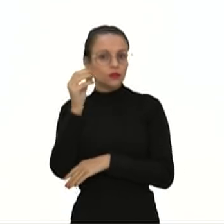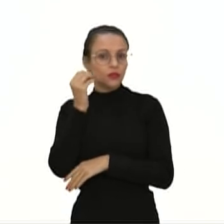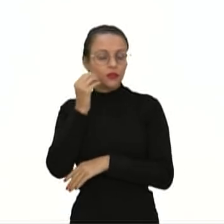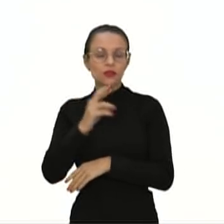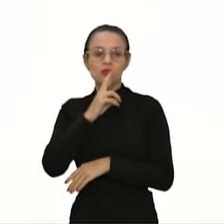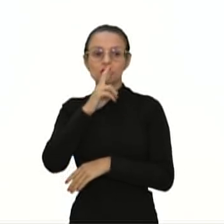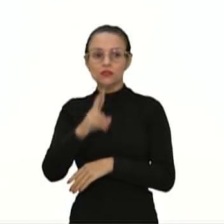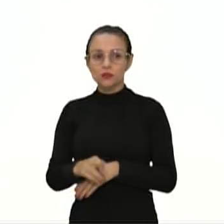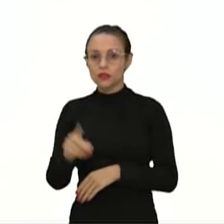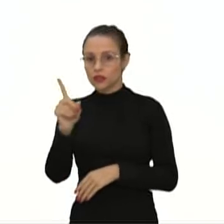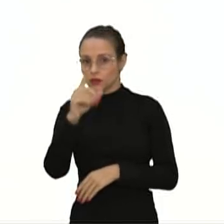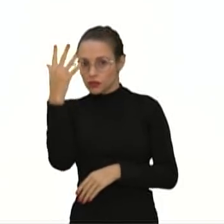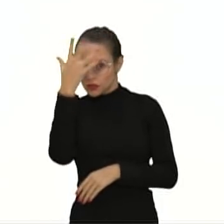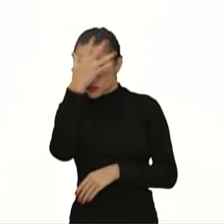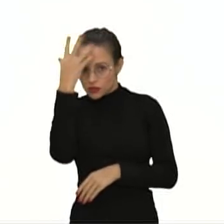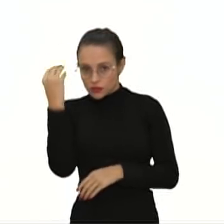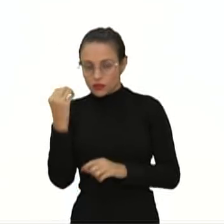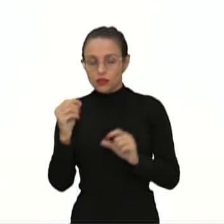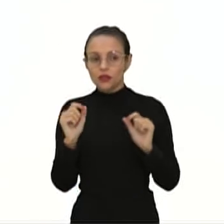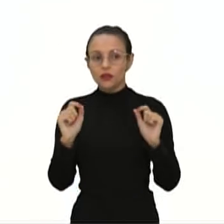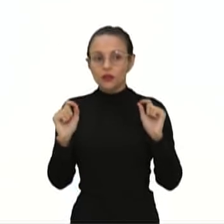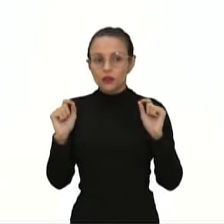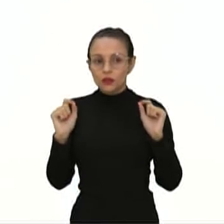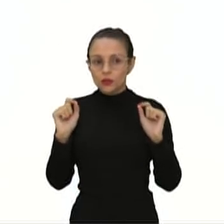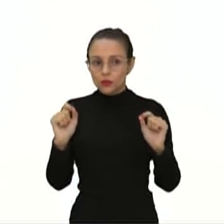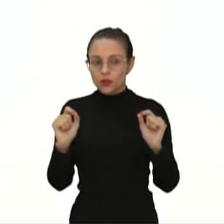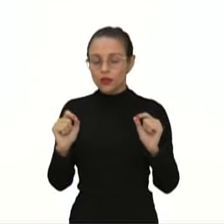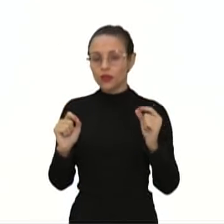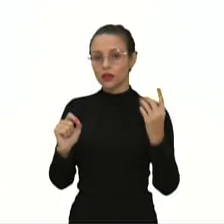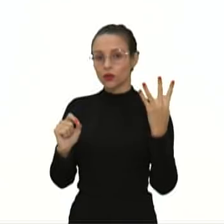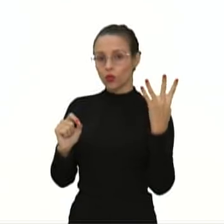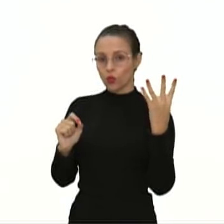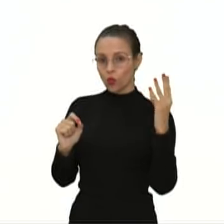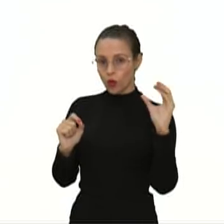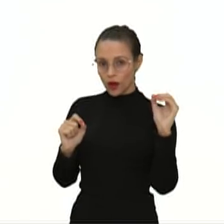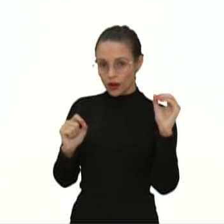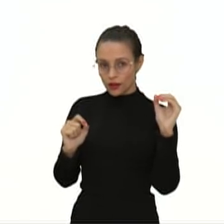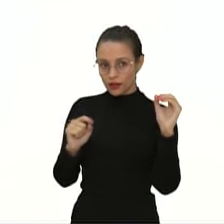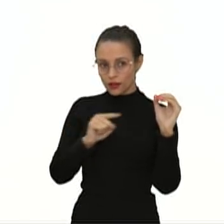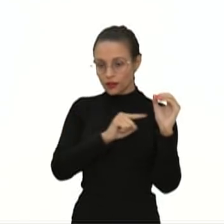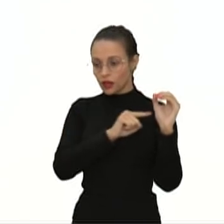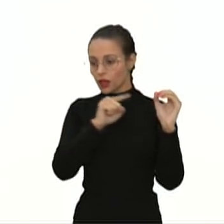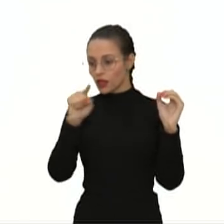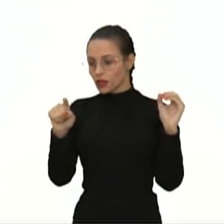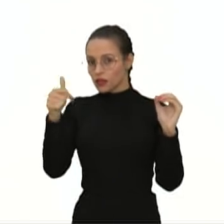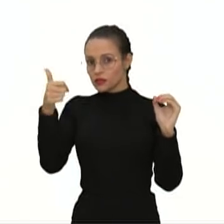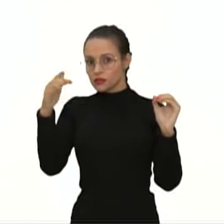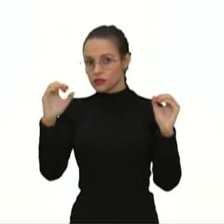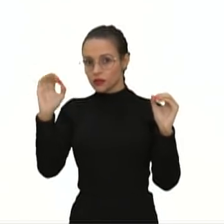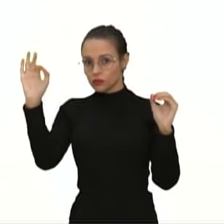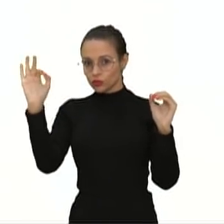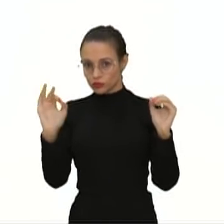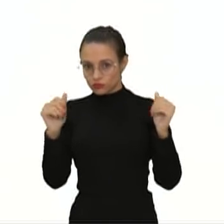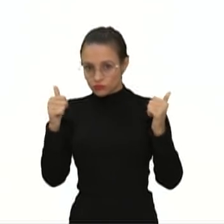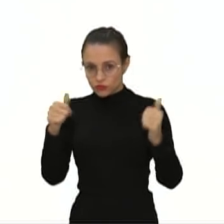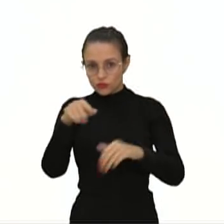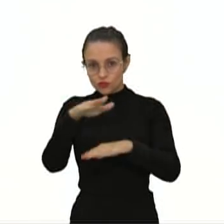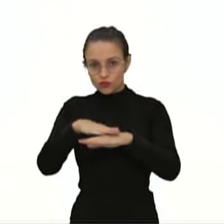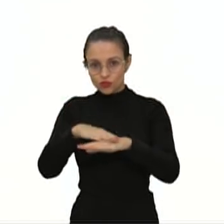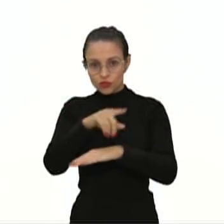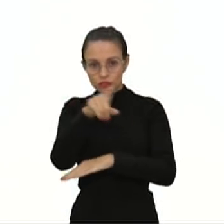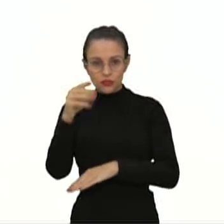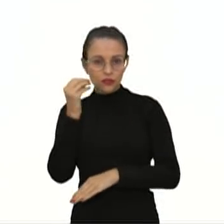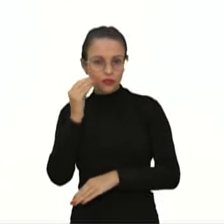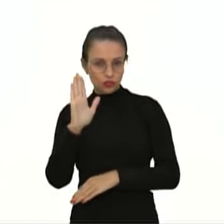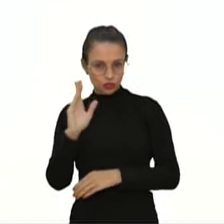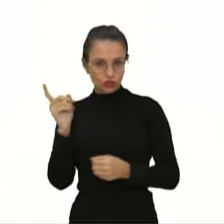tá? Não esquecendo, né, que 40 alunos é o total, representa o 100%, tá? Tente aí e a gente